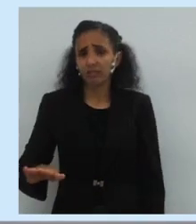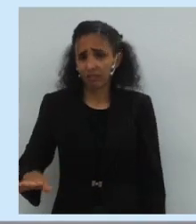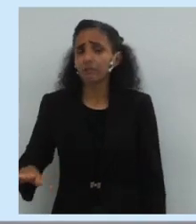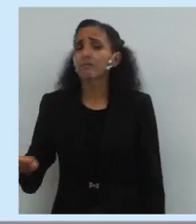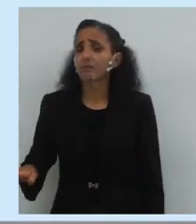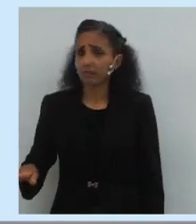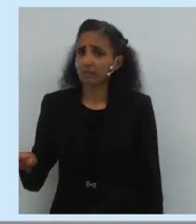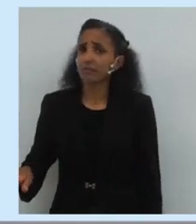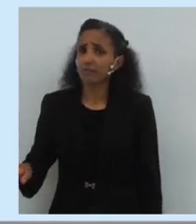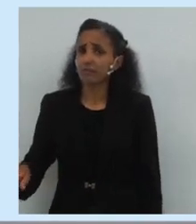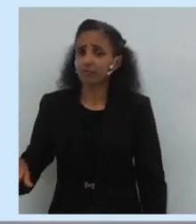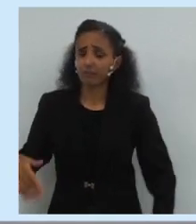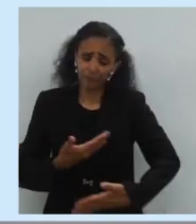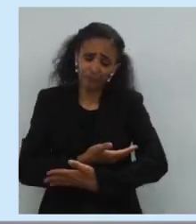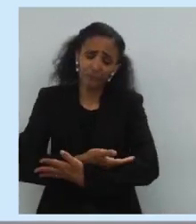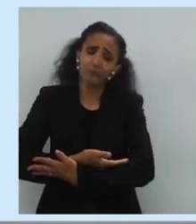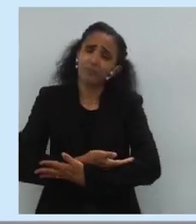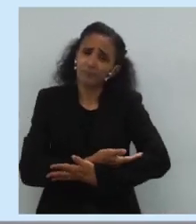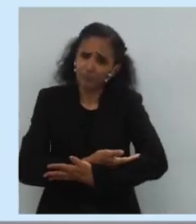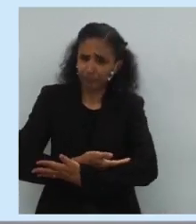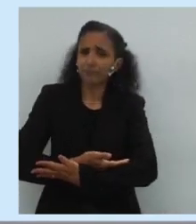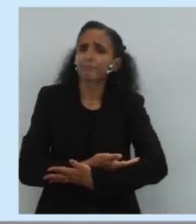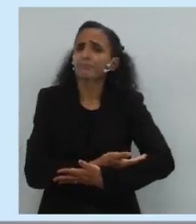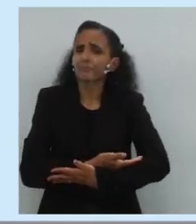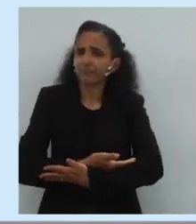nas crianças